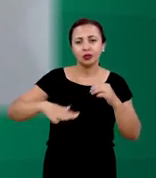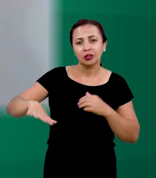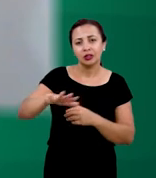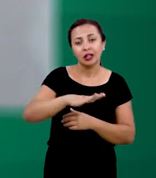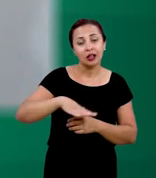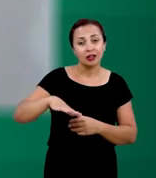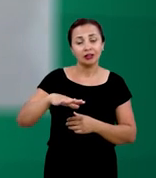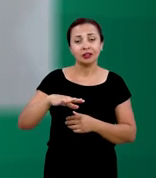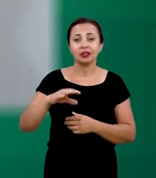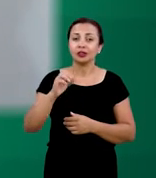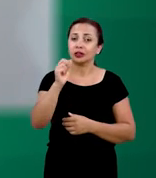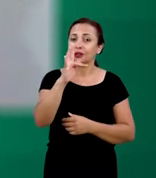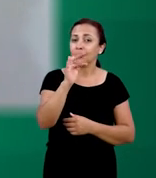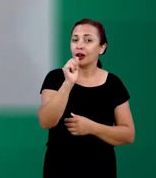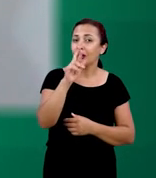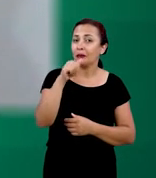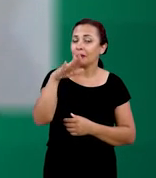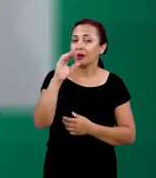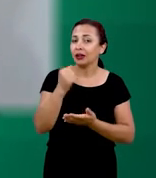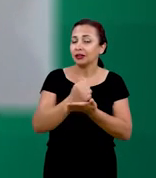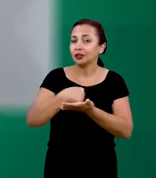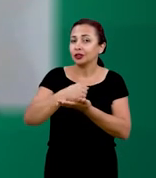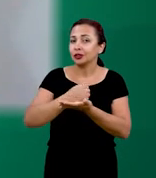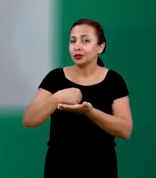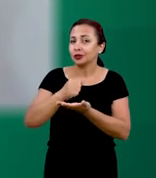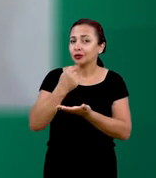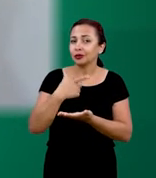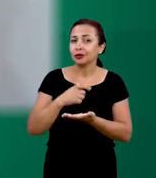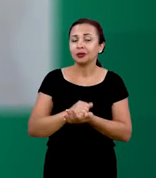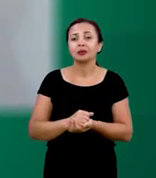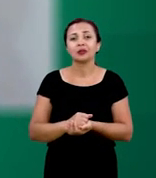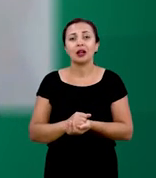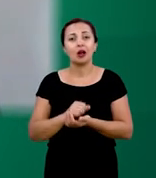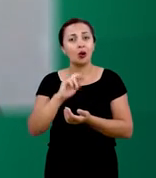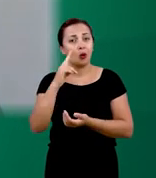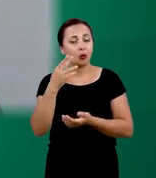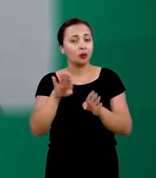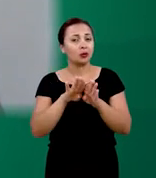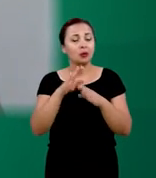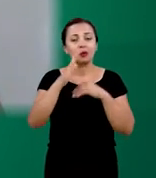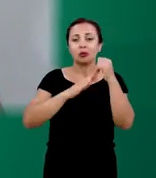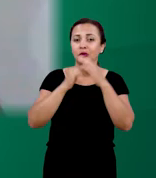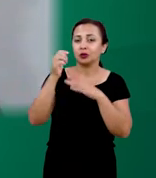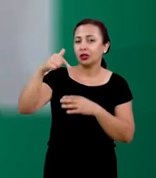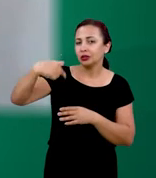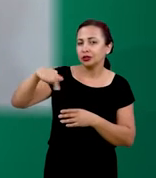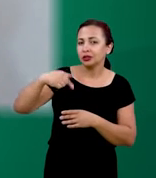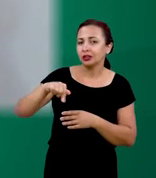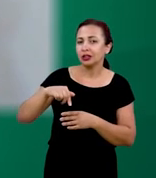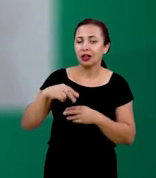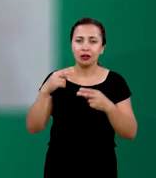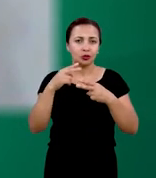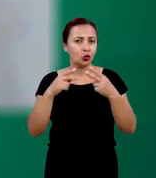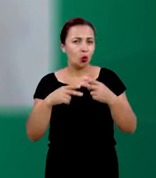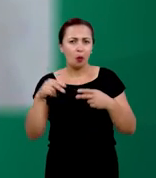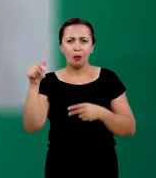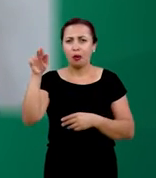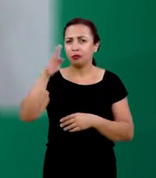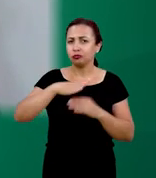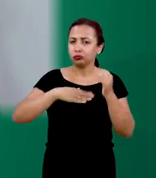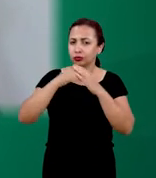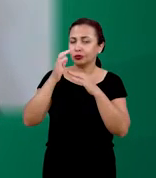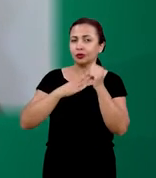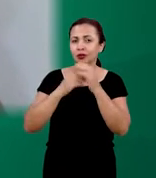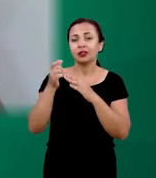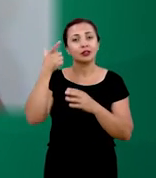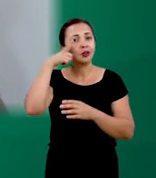de farmácia ou também profissionais da área de química. E são esses profissionais